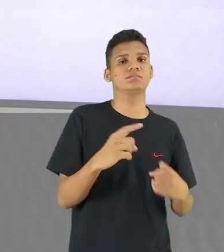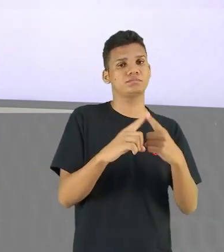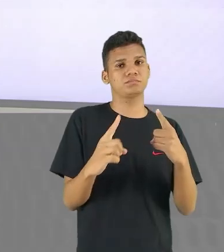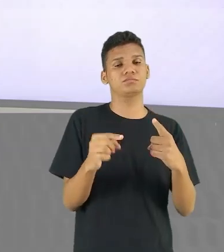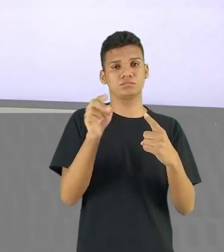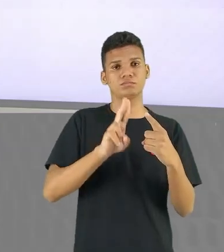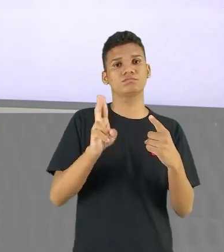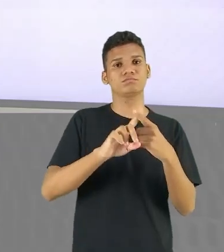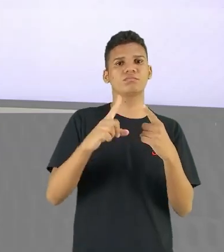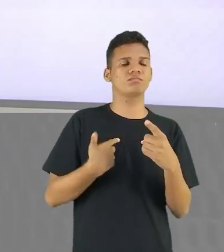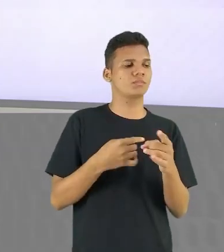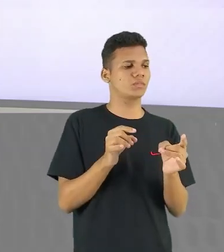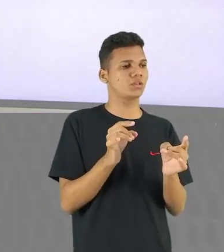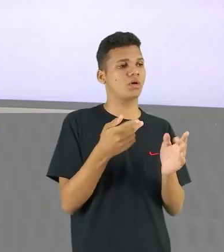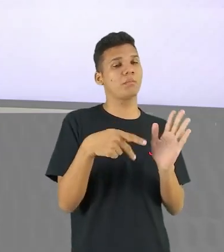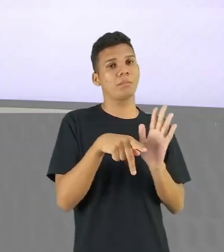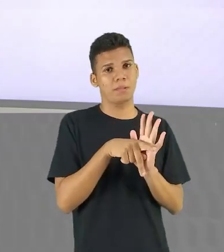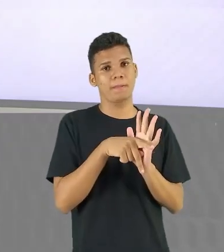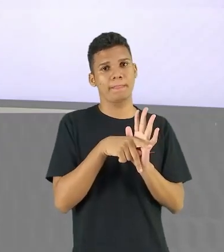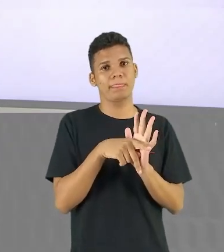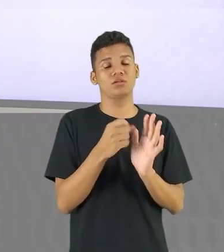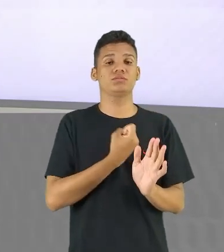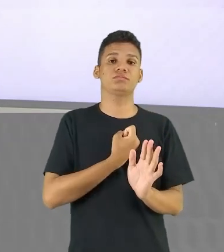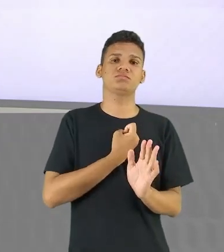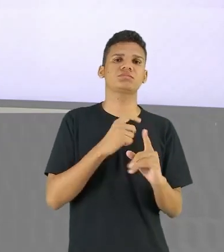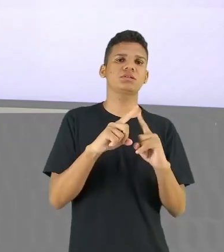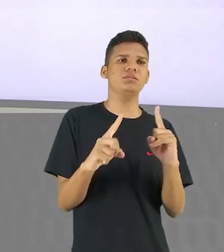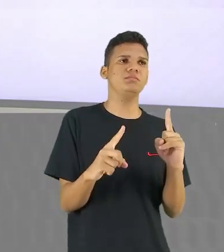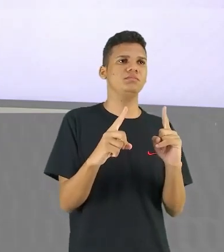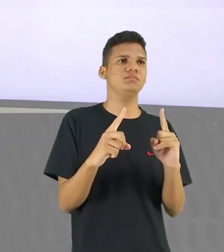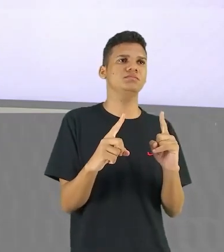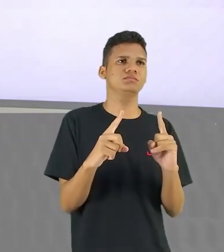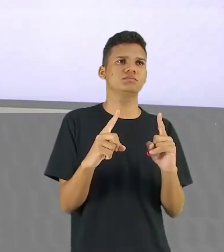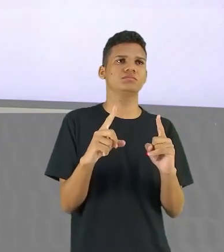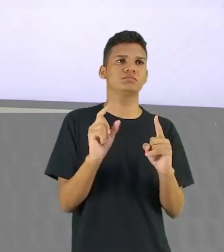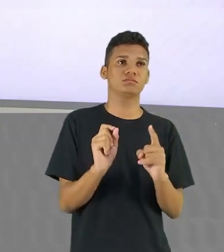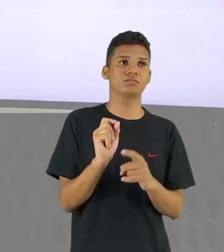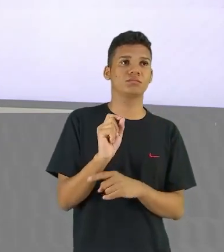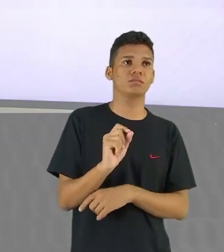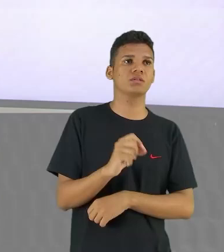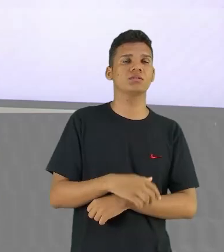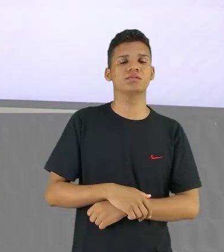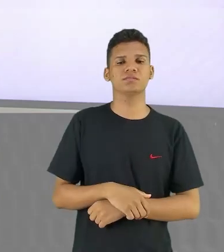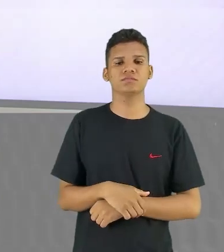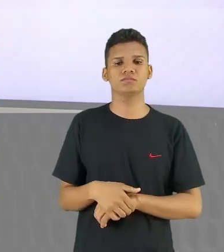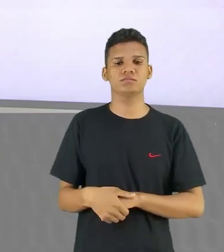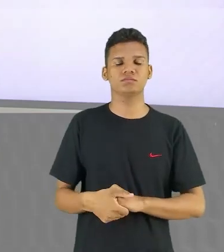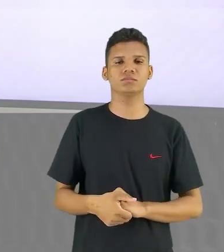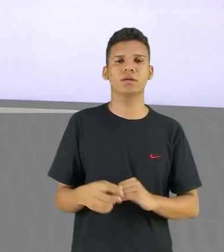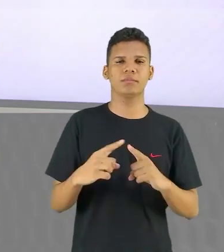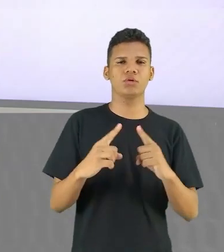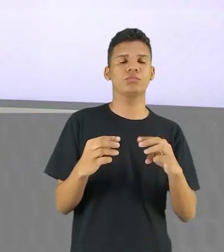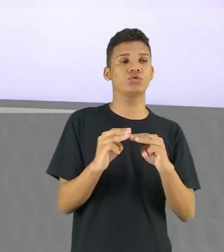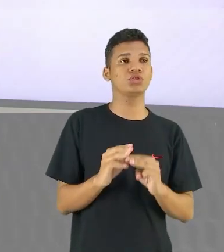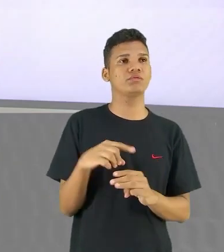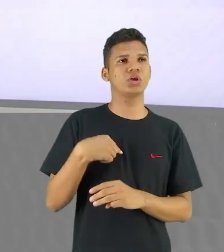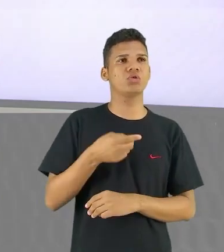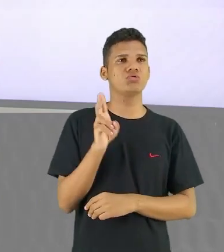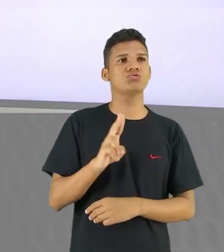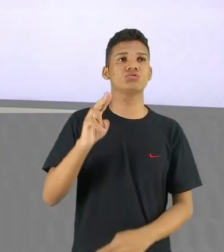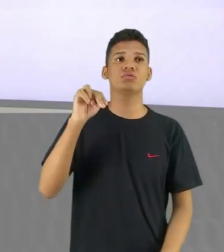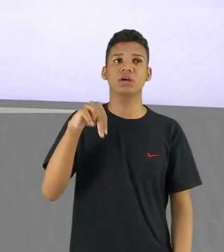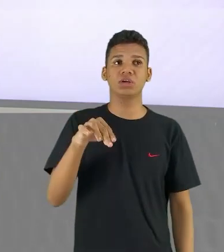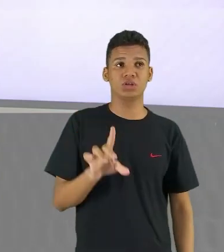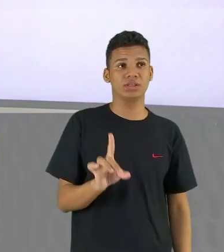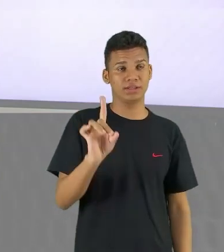o final desses numerais. Então, second termina com ND. Por isso que eu uso o ND aqui, tá